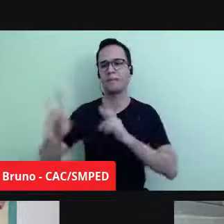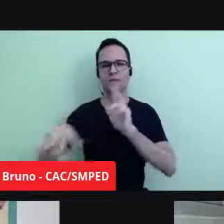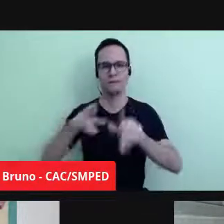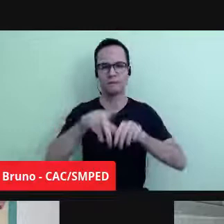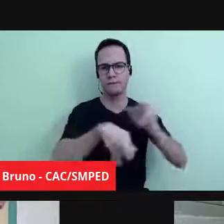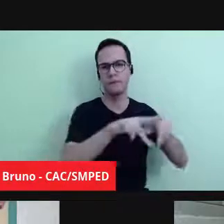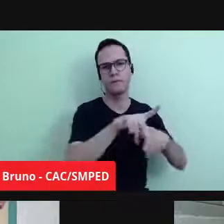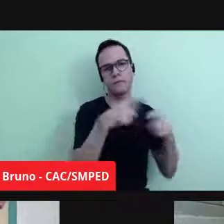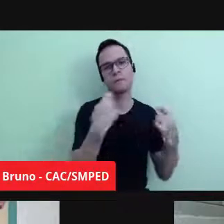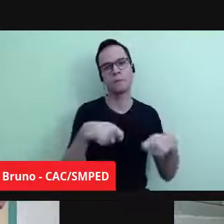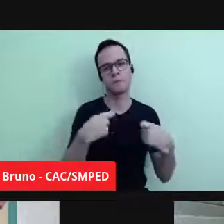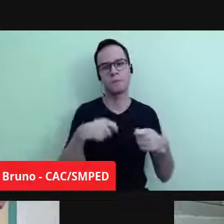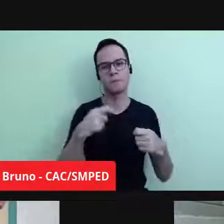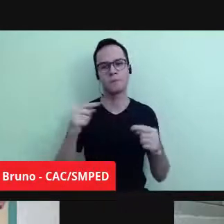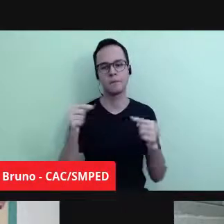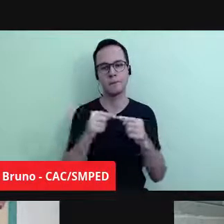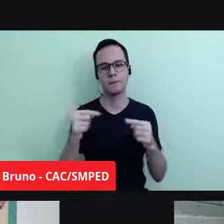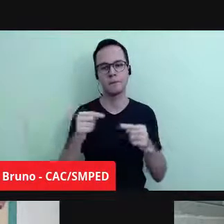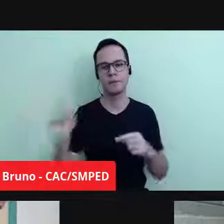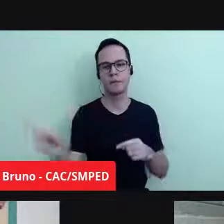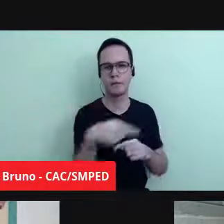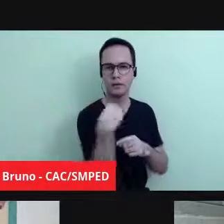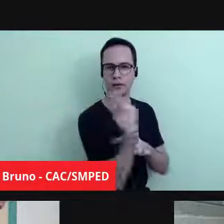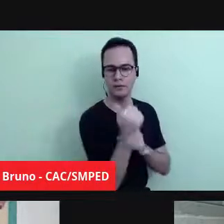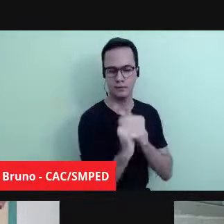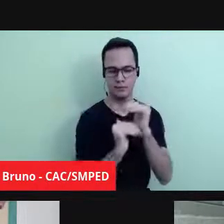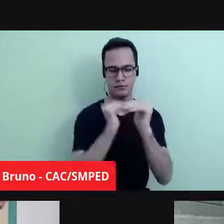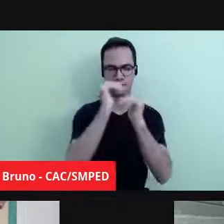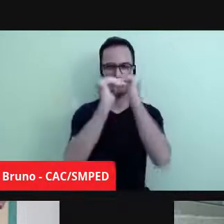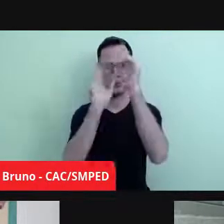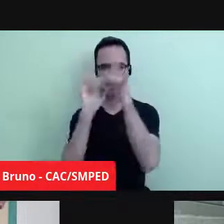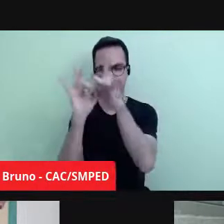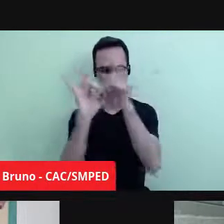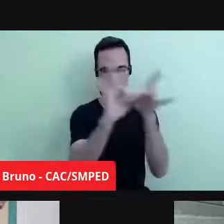que deve fazer com que a gente cresça em conjunto, né?